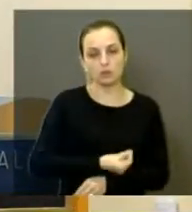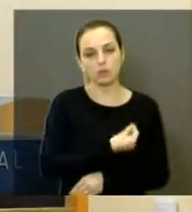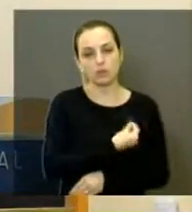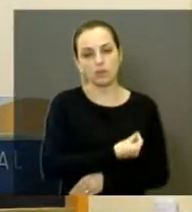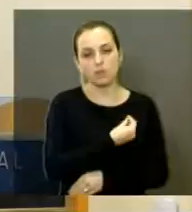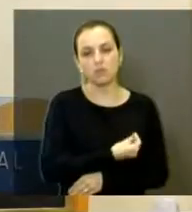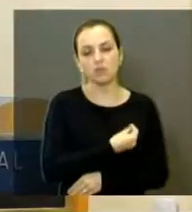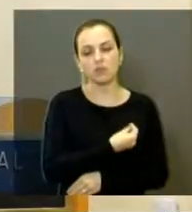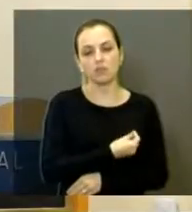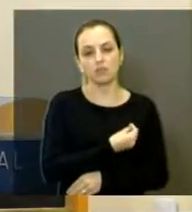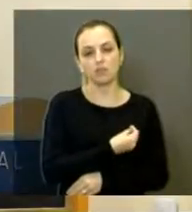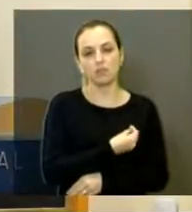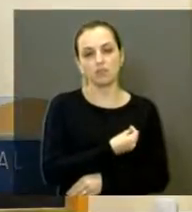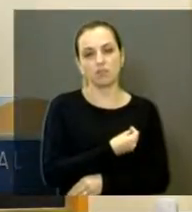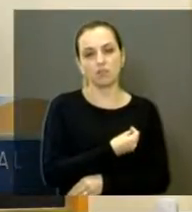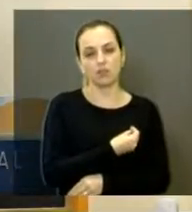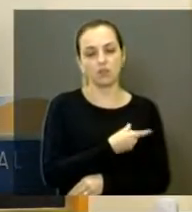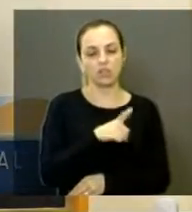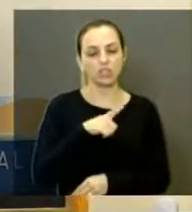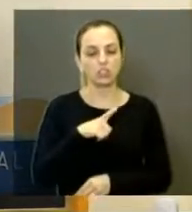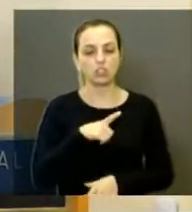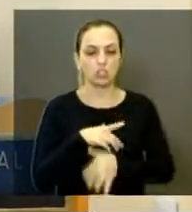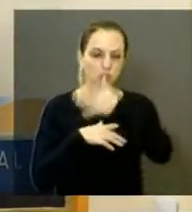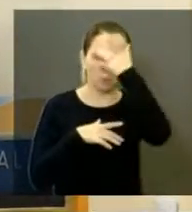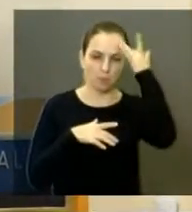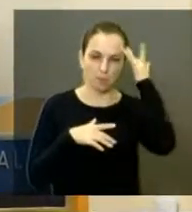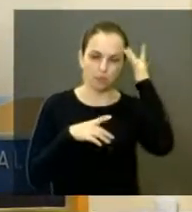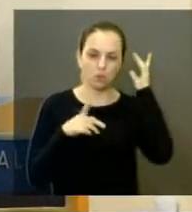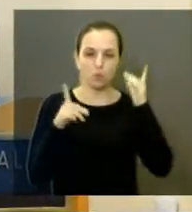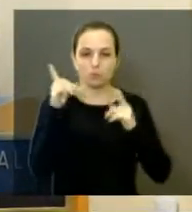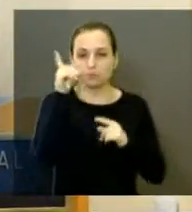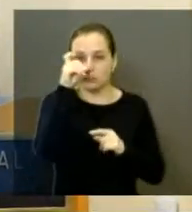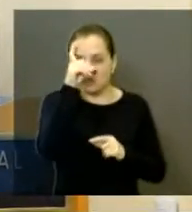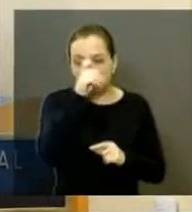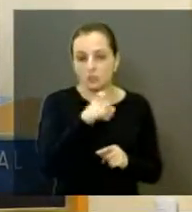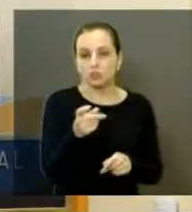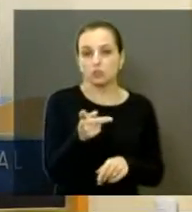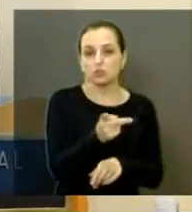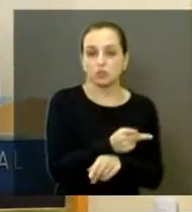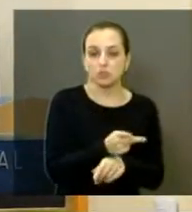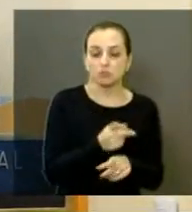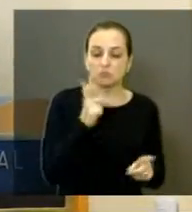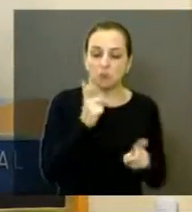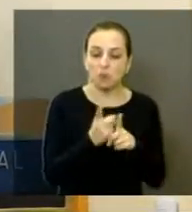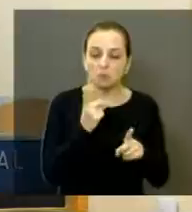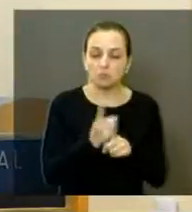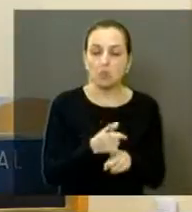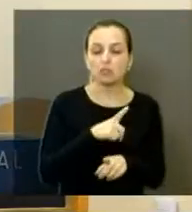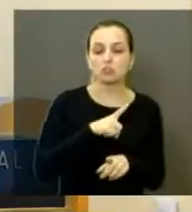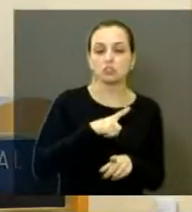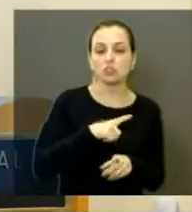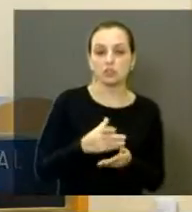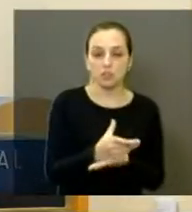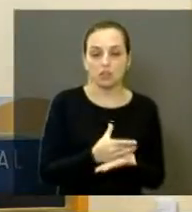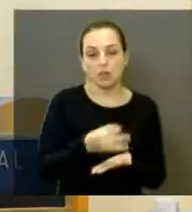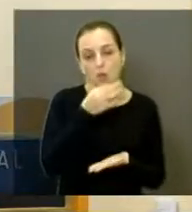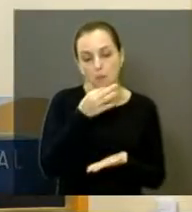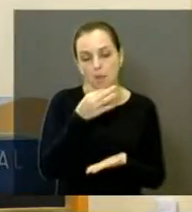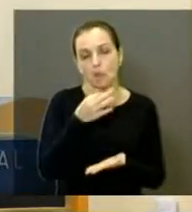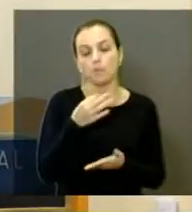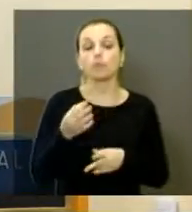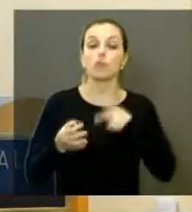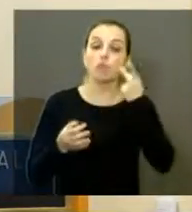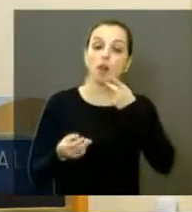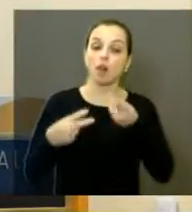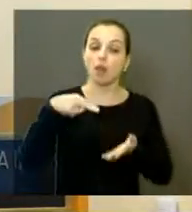boi, que tinha uma pessoa que estava com dificuldade de achar um medicamento. Falei aqui nesta